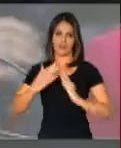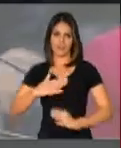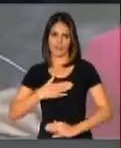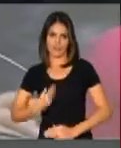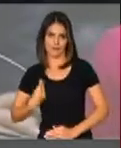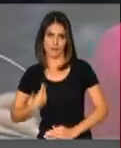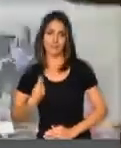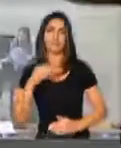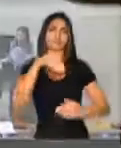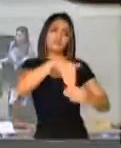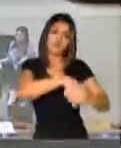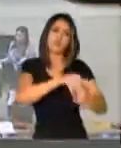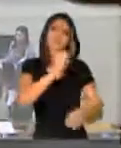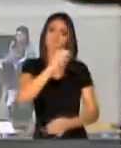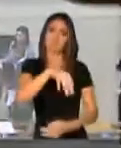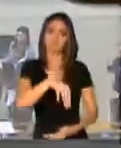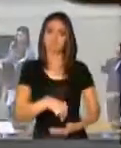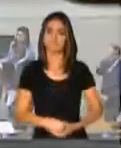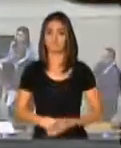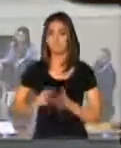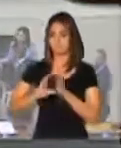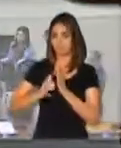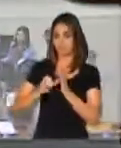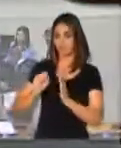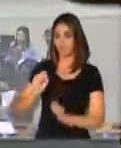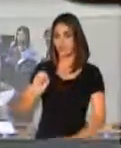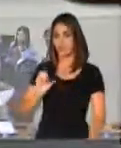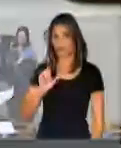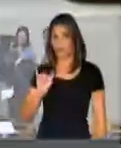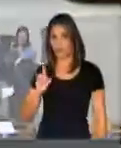os favoráveis desde solidariedade